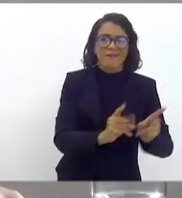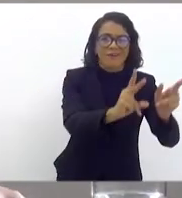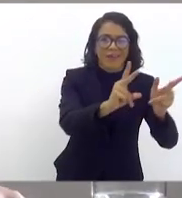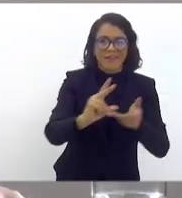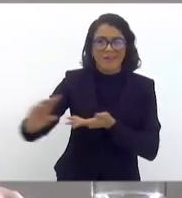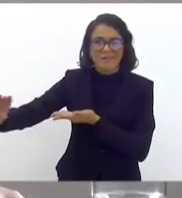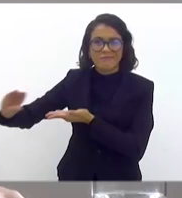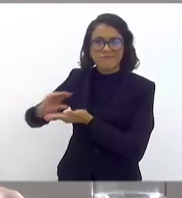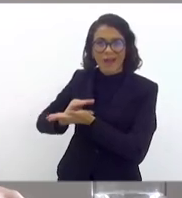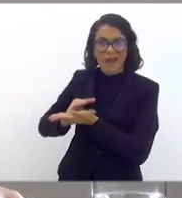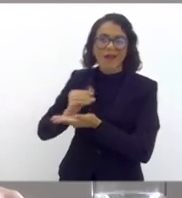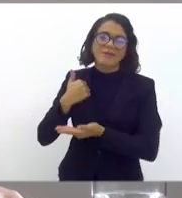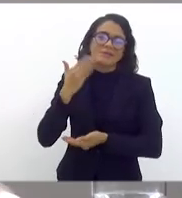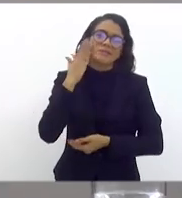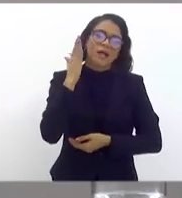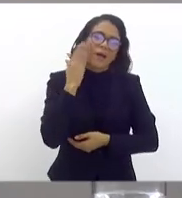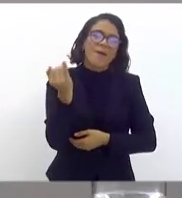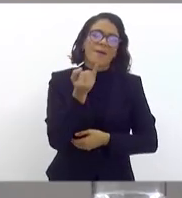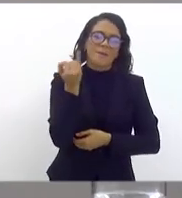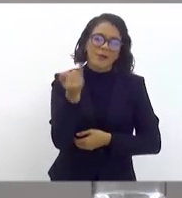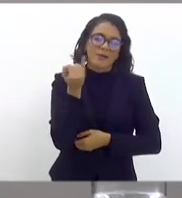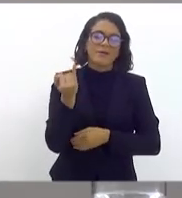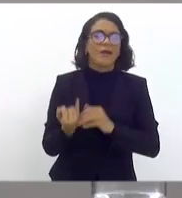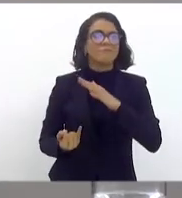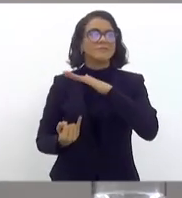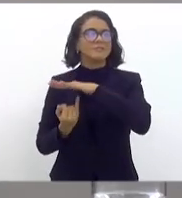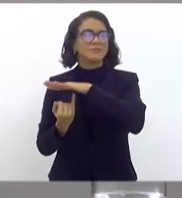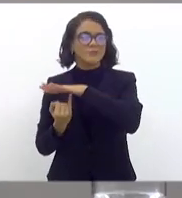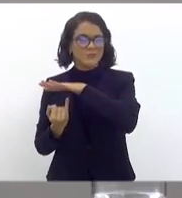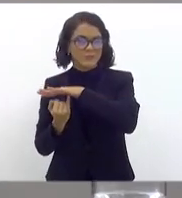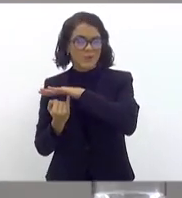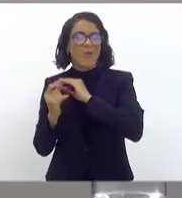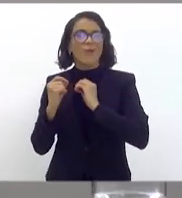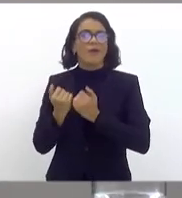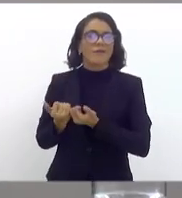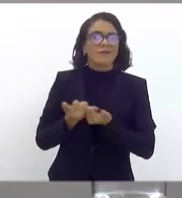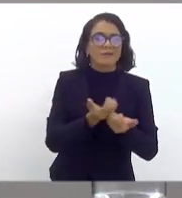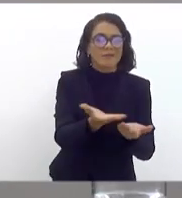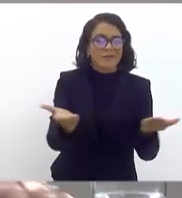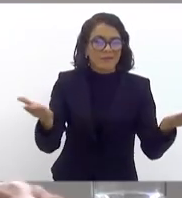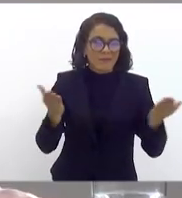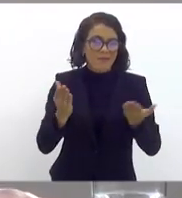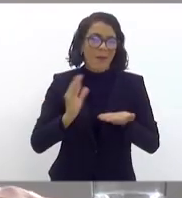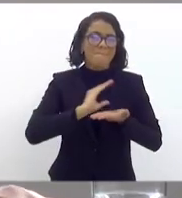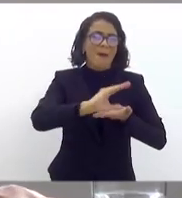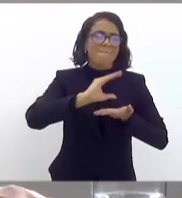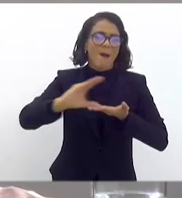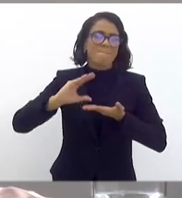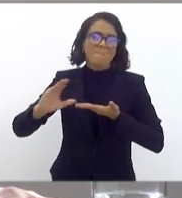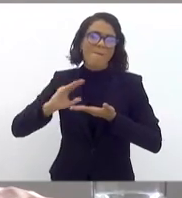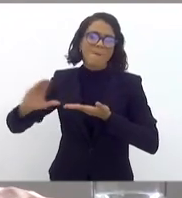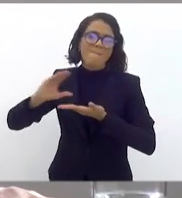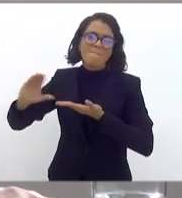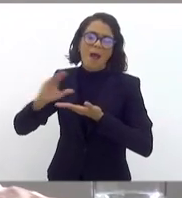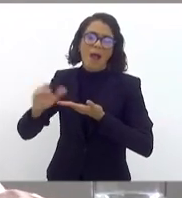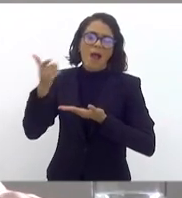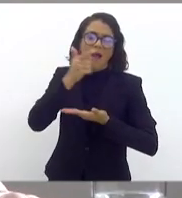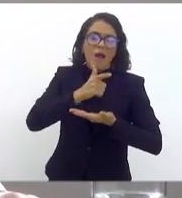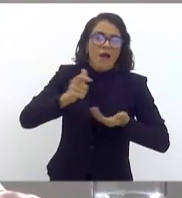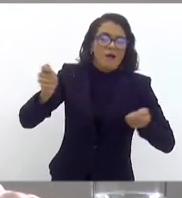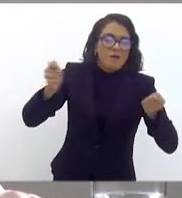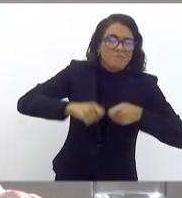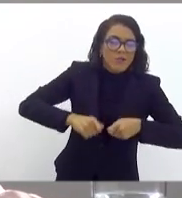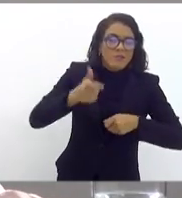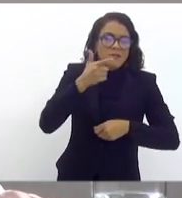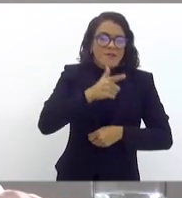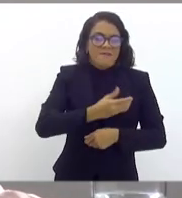como... Um órgão que precisa e que dá todo o sustento para muitos brasileiros e compositores em